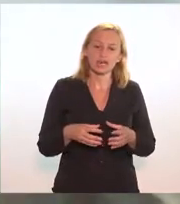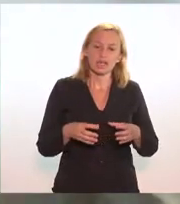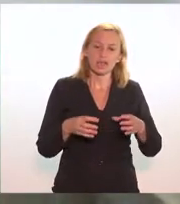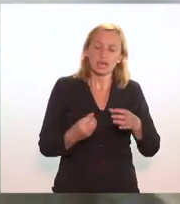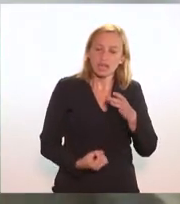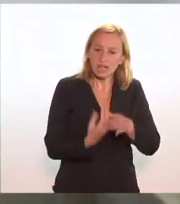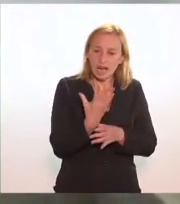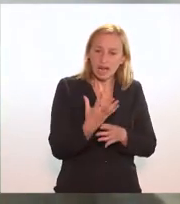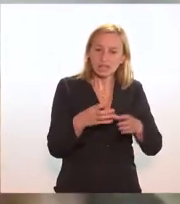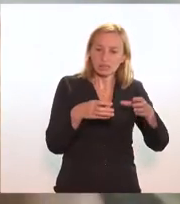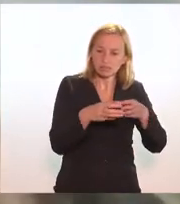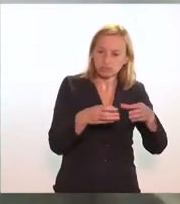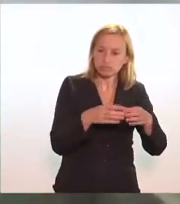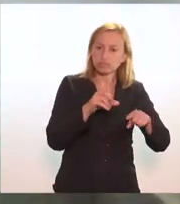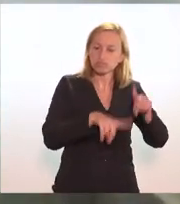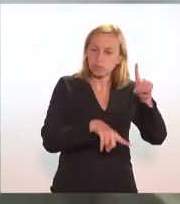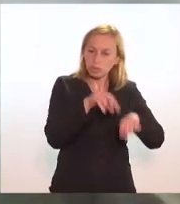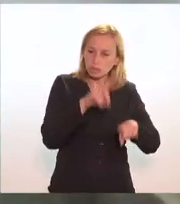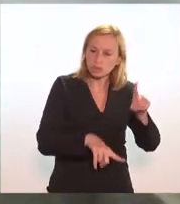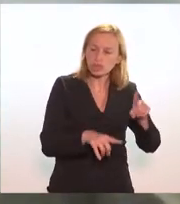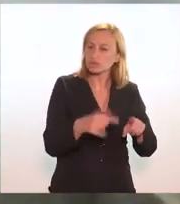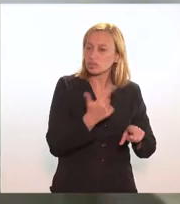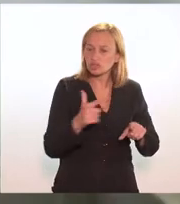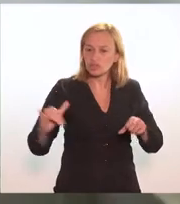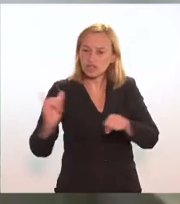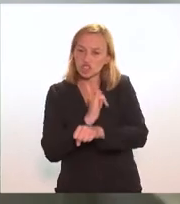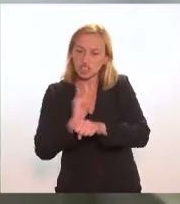sumo produto, e não tiver um plano